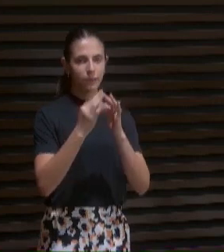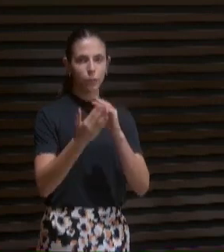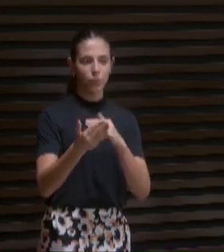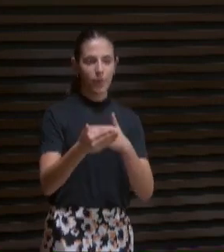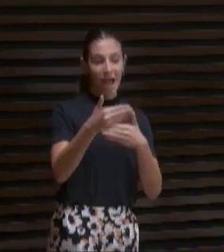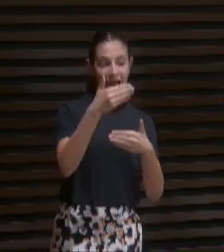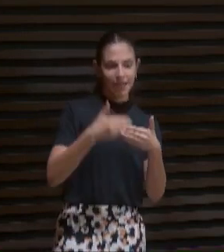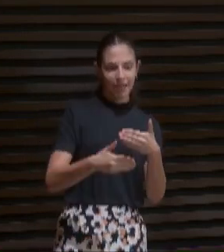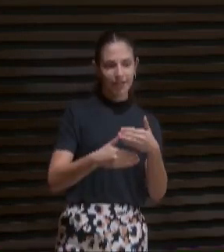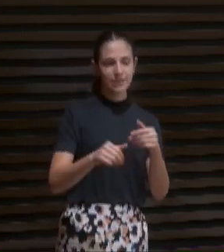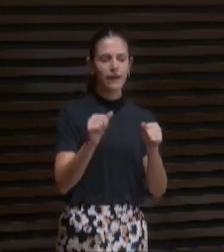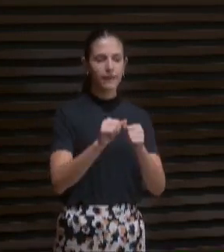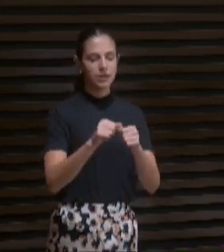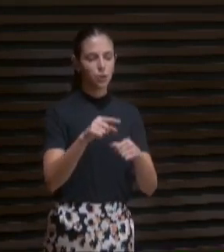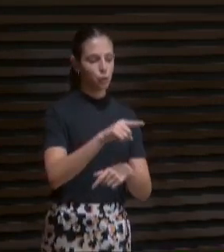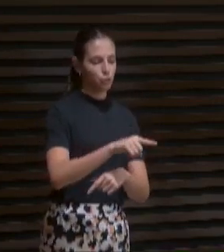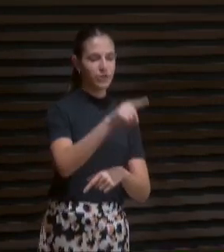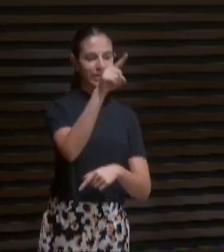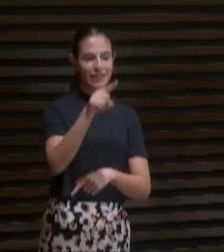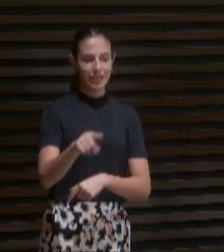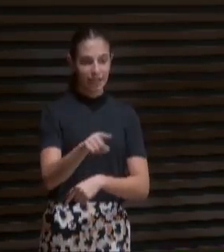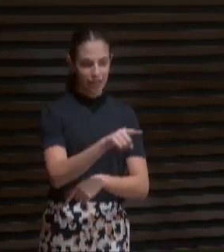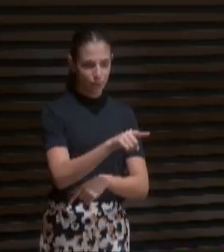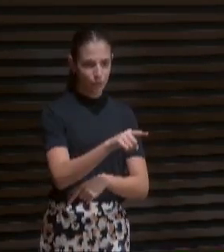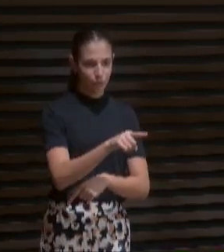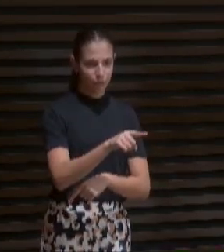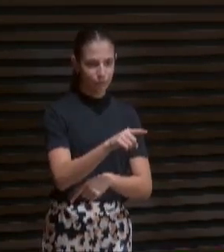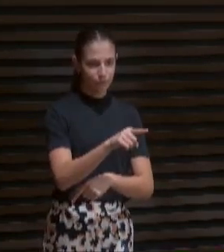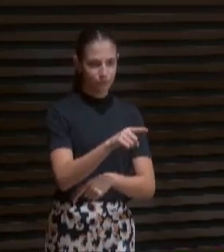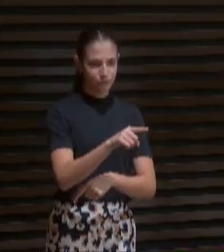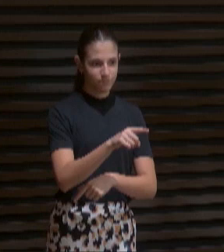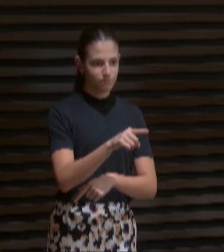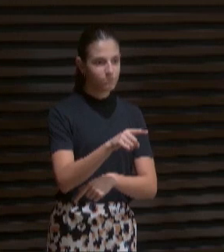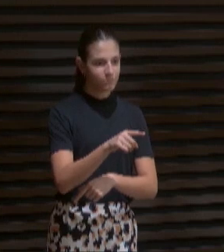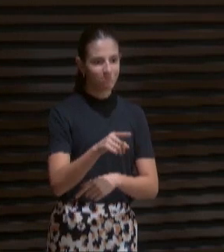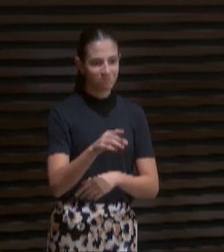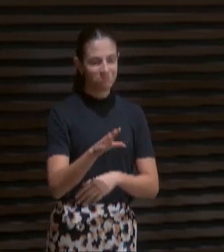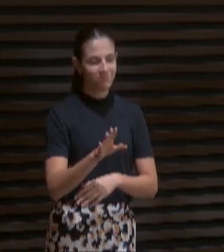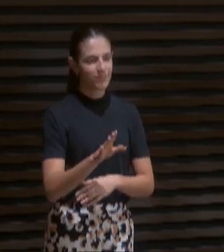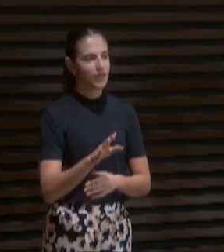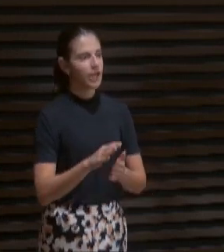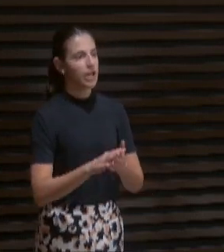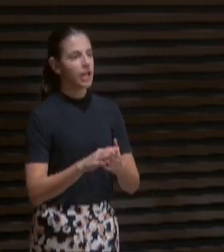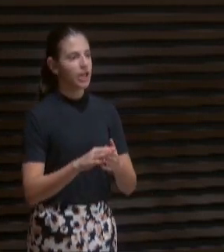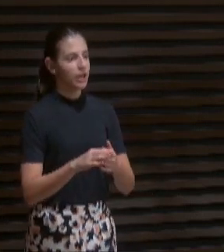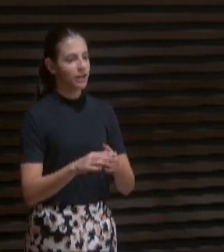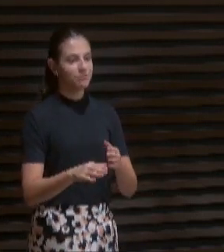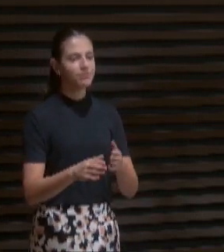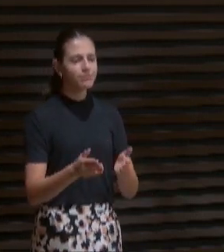disse, uau, está próximo. Isso foi dia 1º de março, lá em Abu Dhabi.